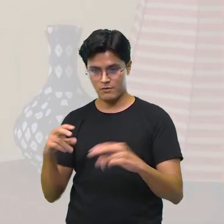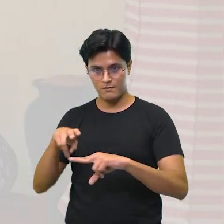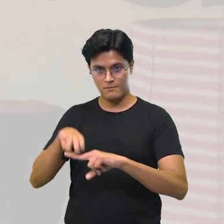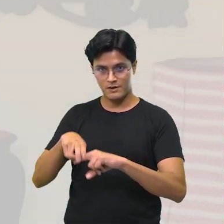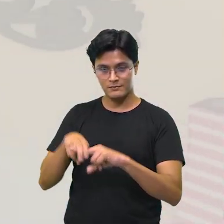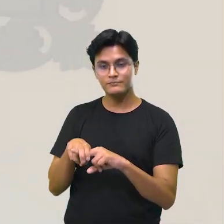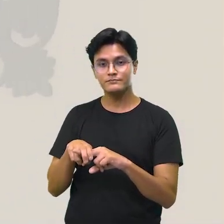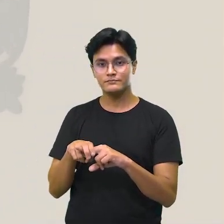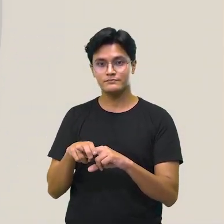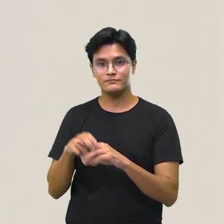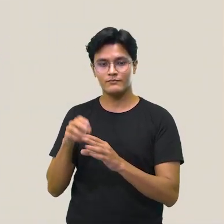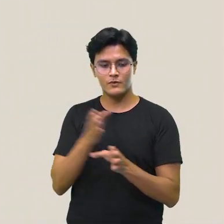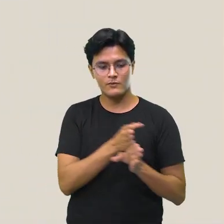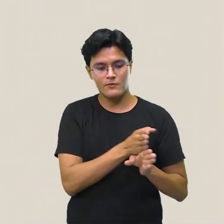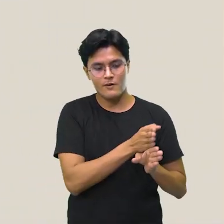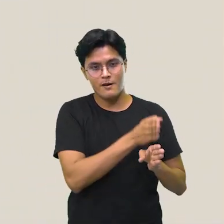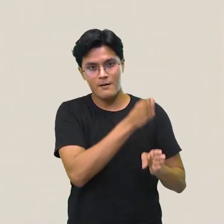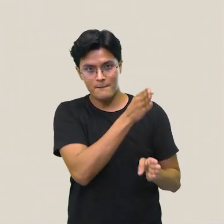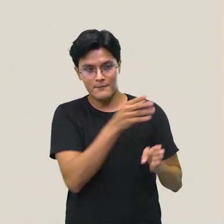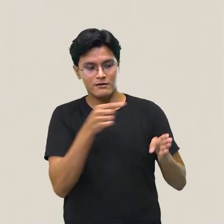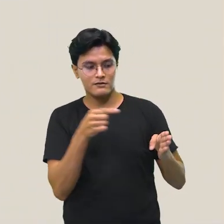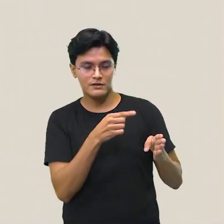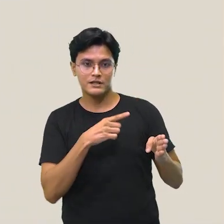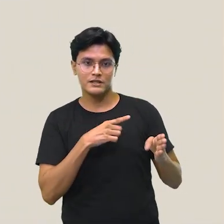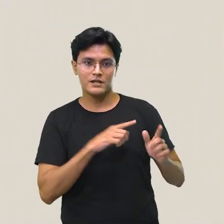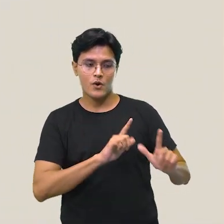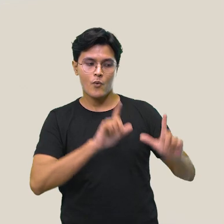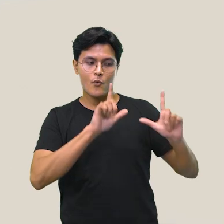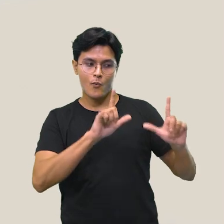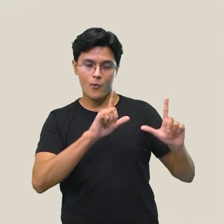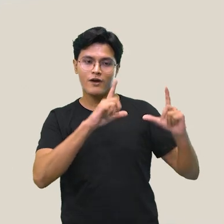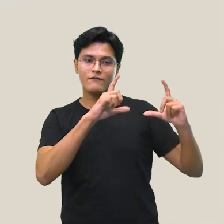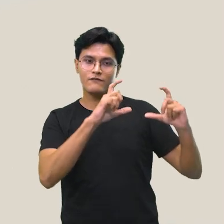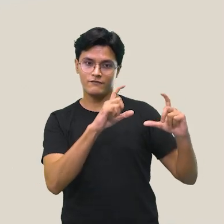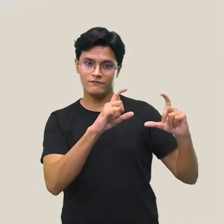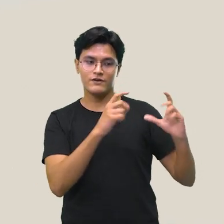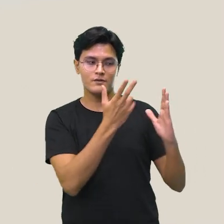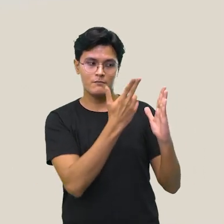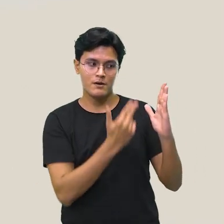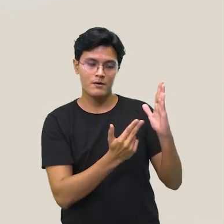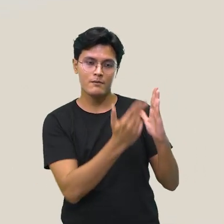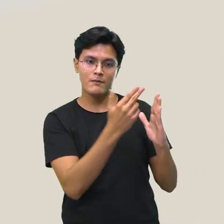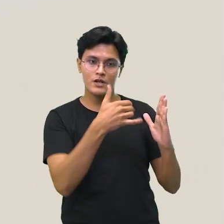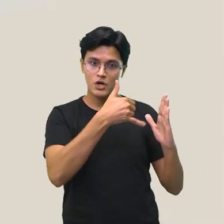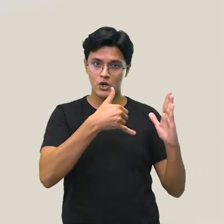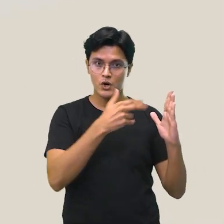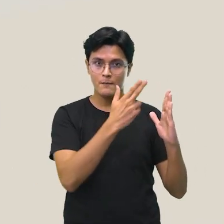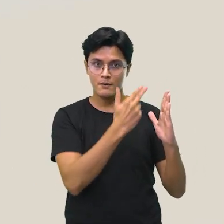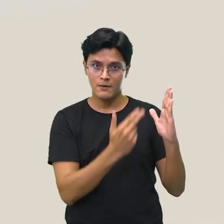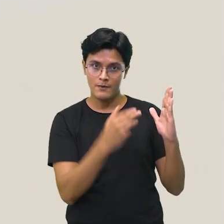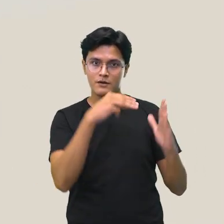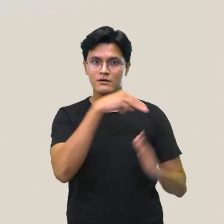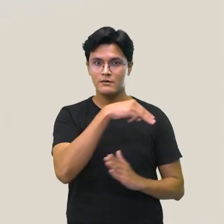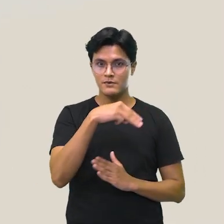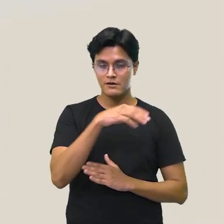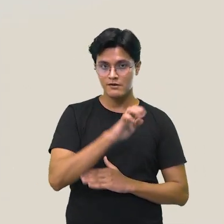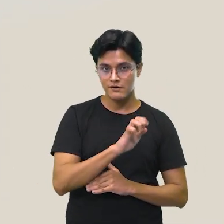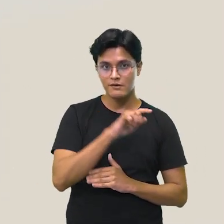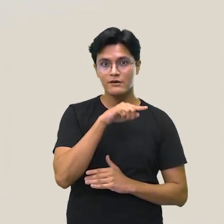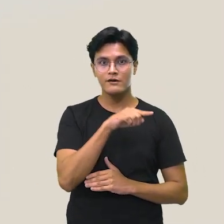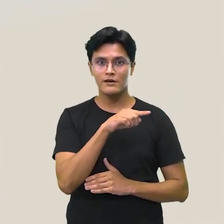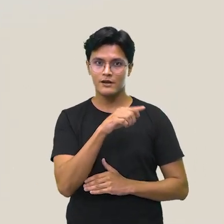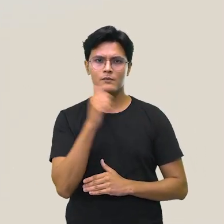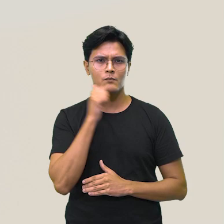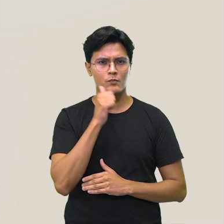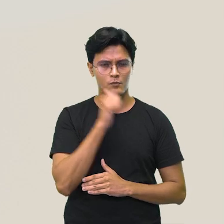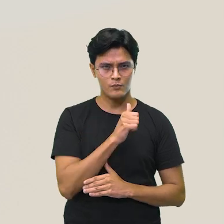paredes laterais, um detestável retrato a óleo de M.M.E. Brizard, 20